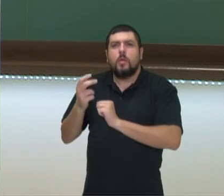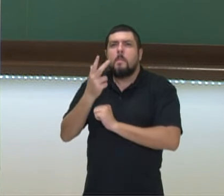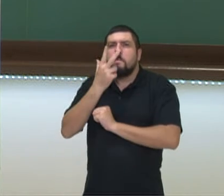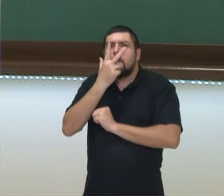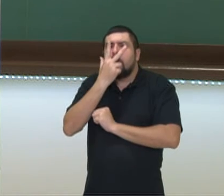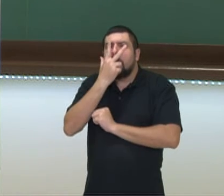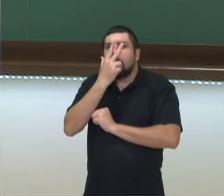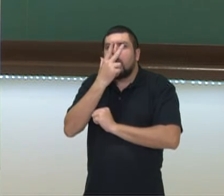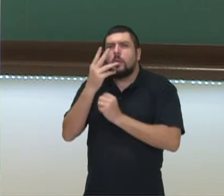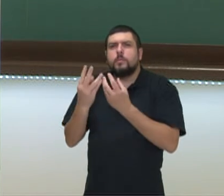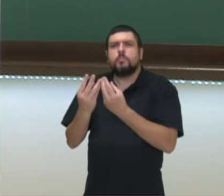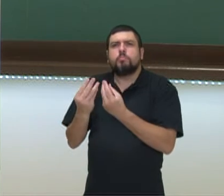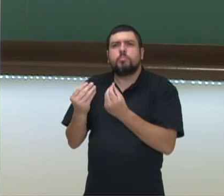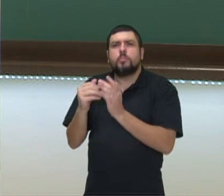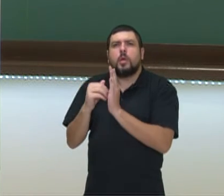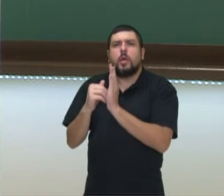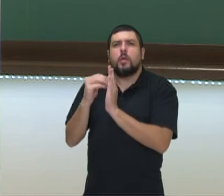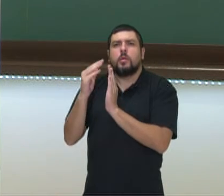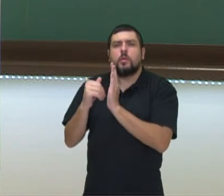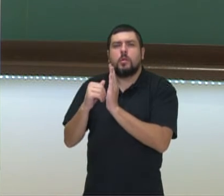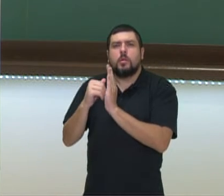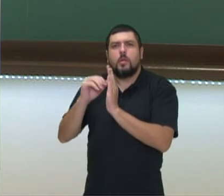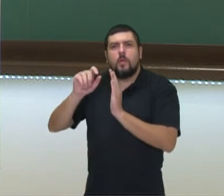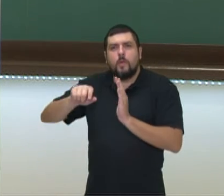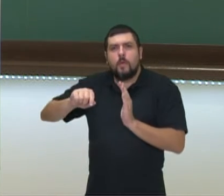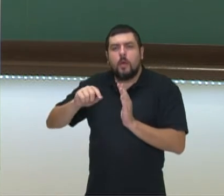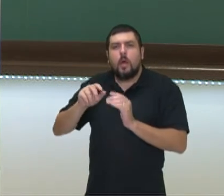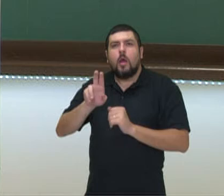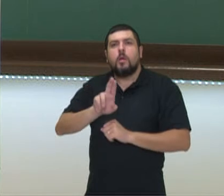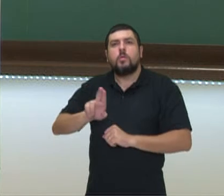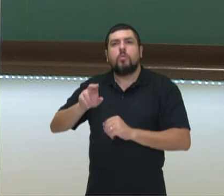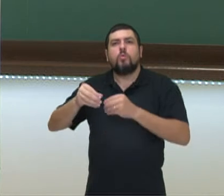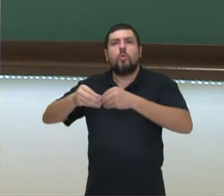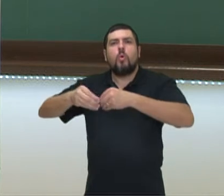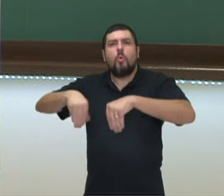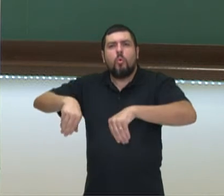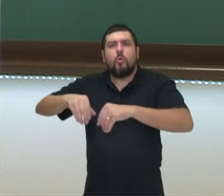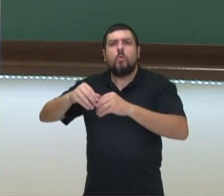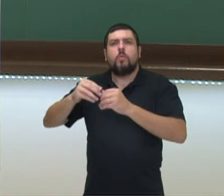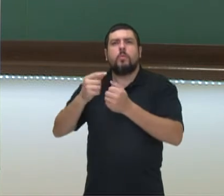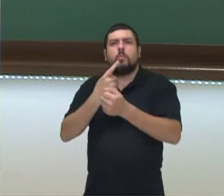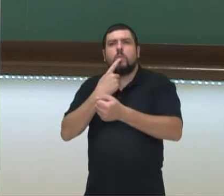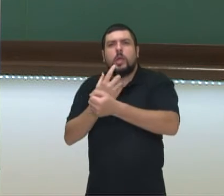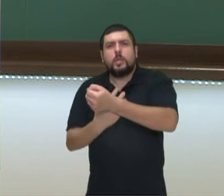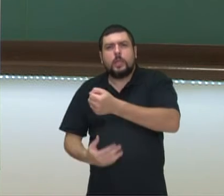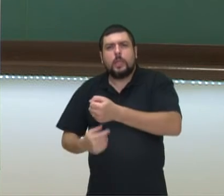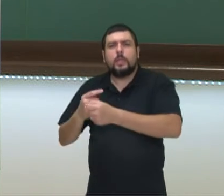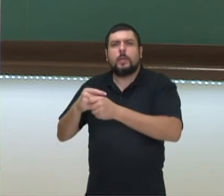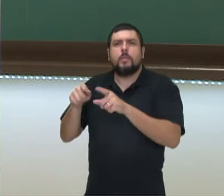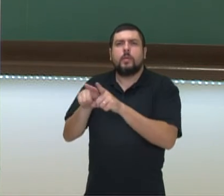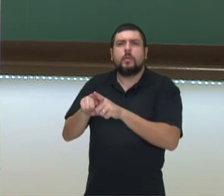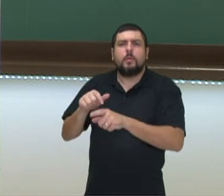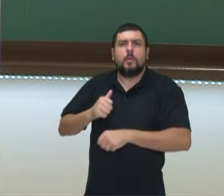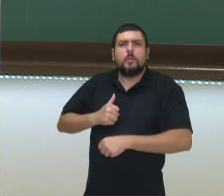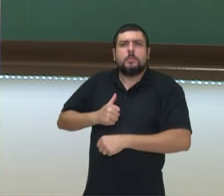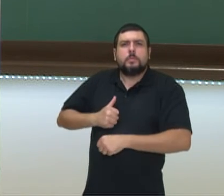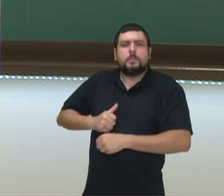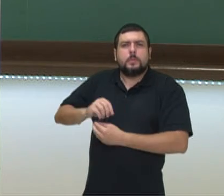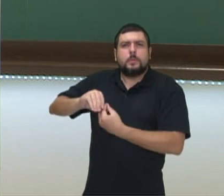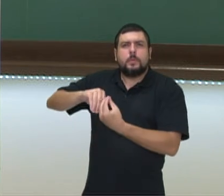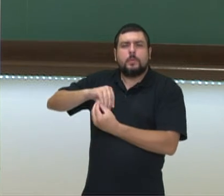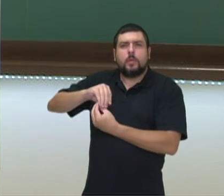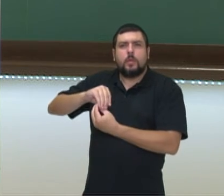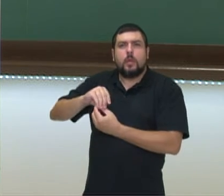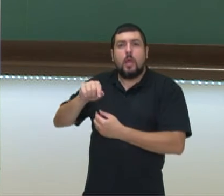essa viscosidade. E para isso eles vão utilizar ovo, sangue e excremento. A essa mistura a gente dá o nome